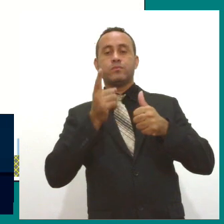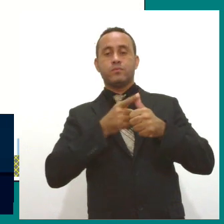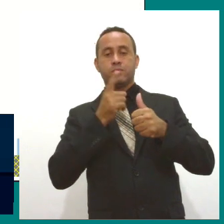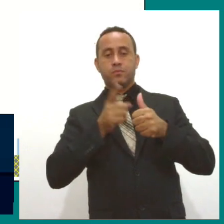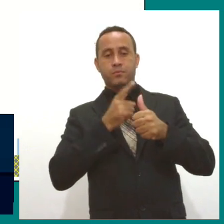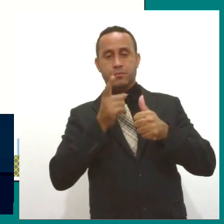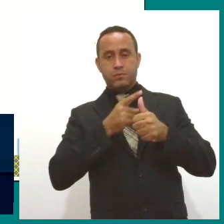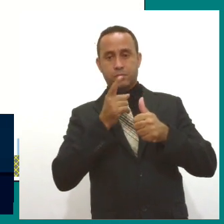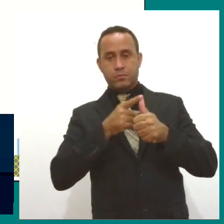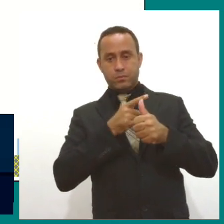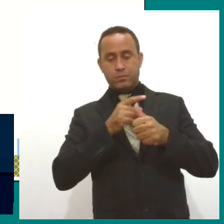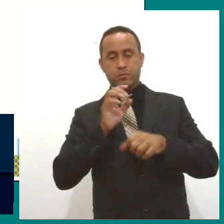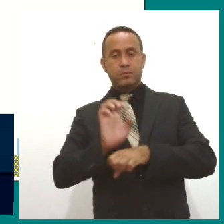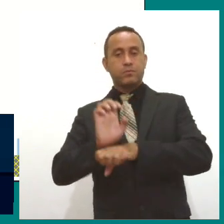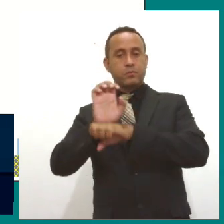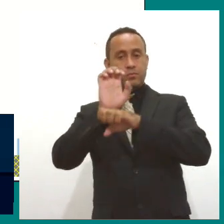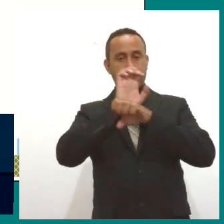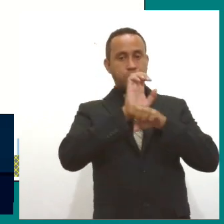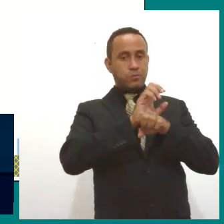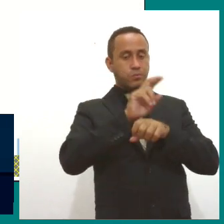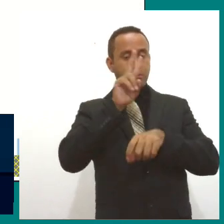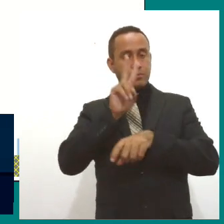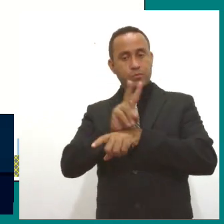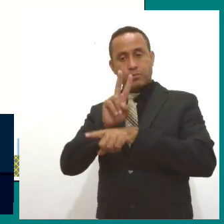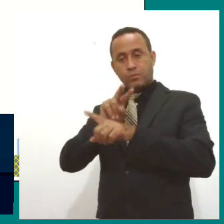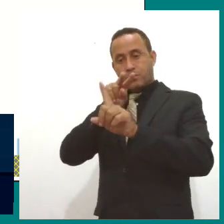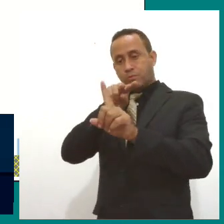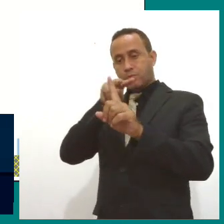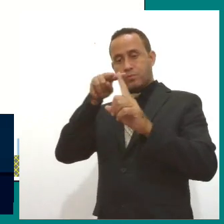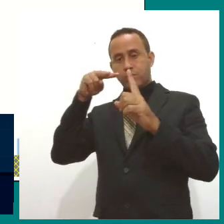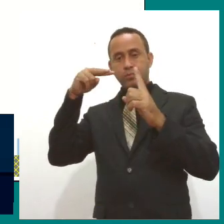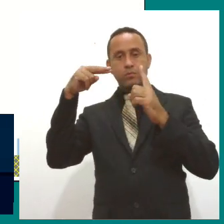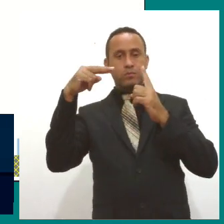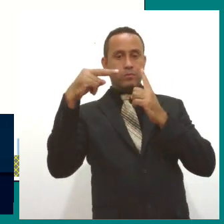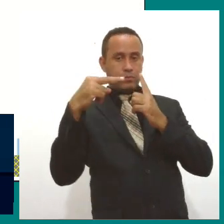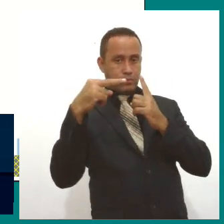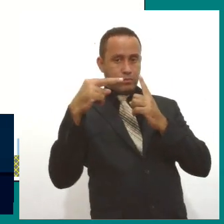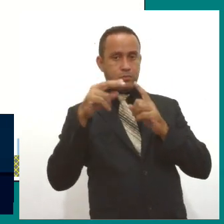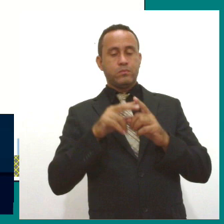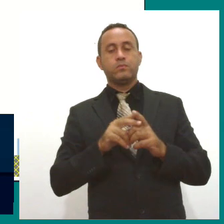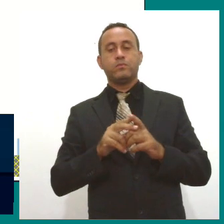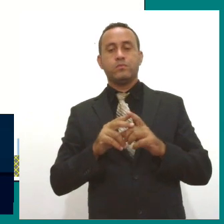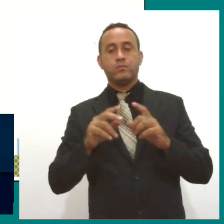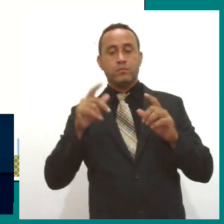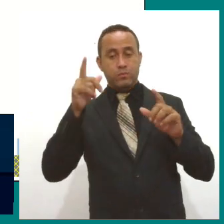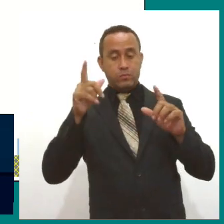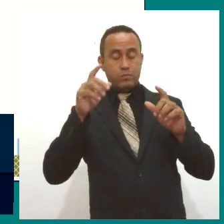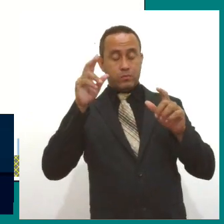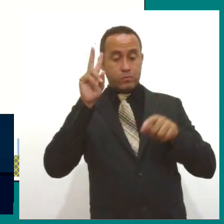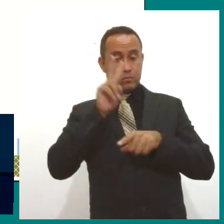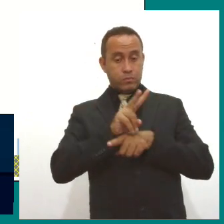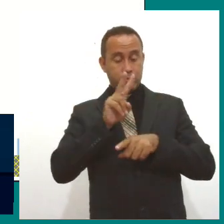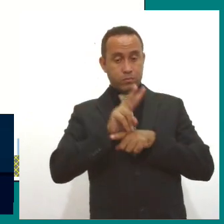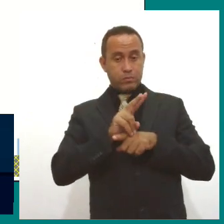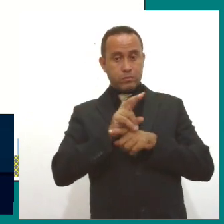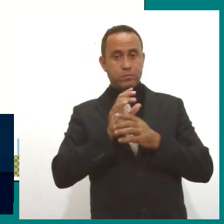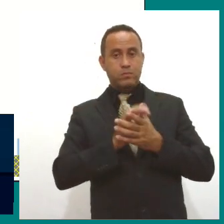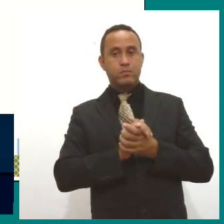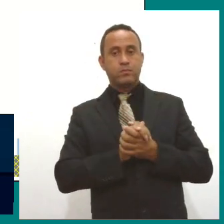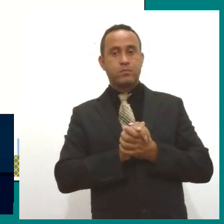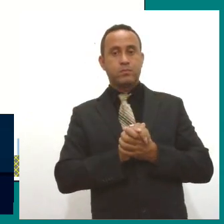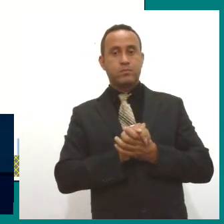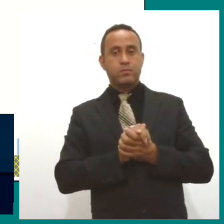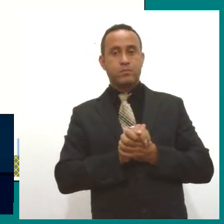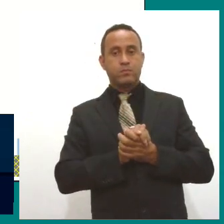recursos hídricos, nós temos o plano estadual e o plano diretor das bacias hidrográficas. O segundo é o enquadramento dos corpos d'água. Nós,